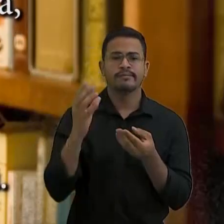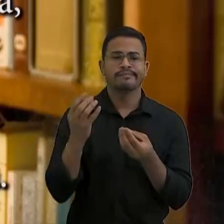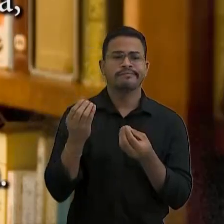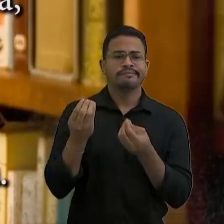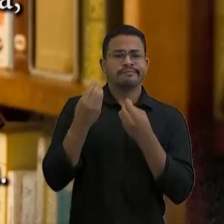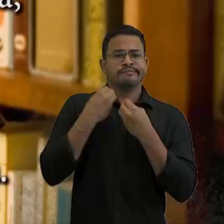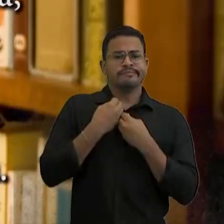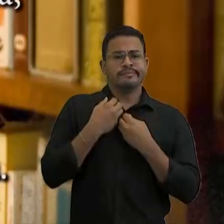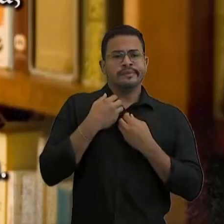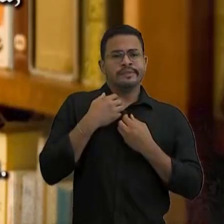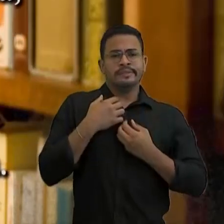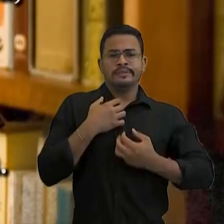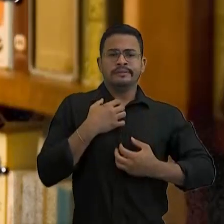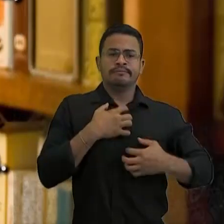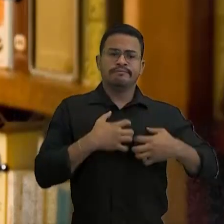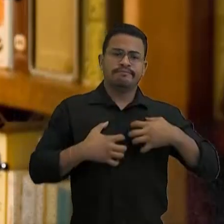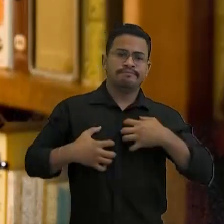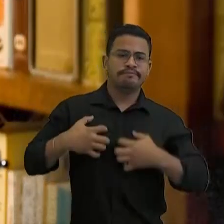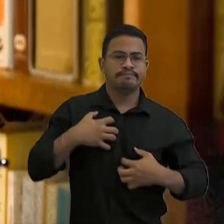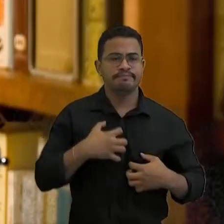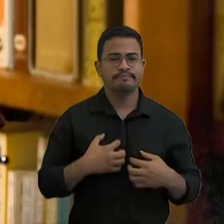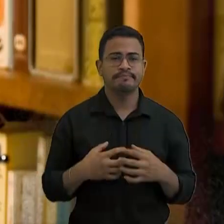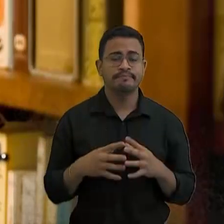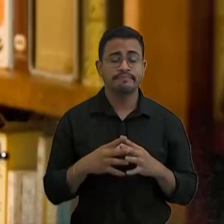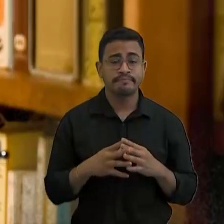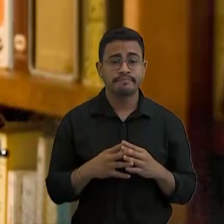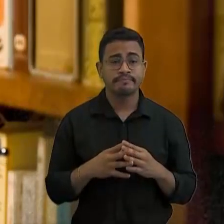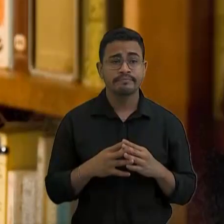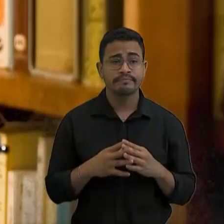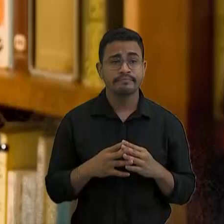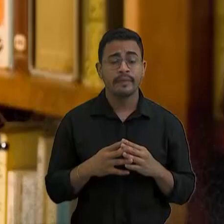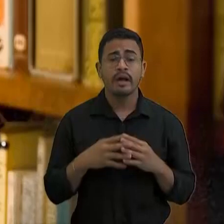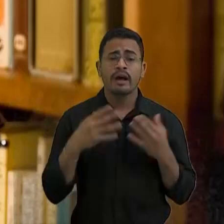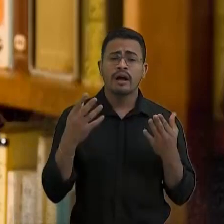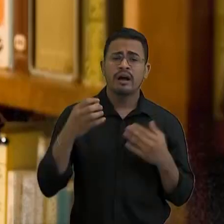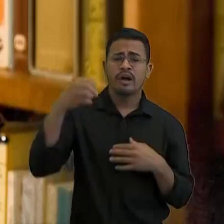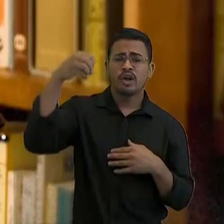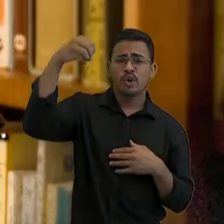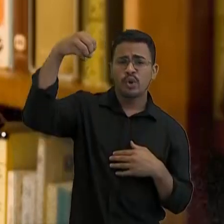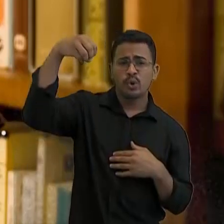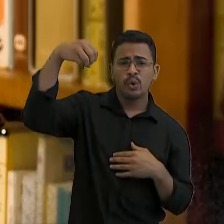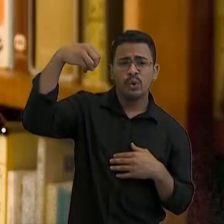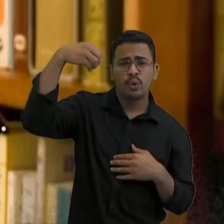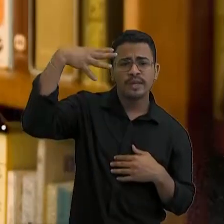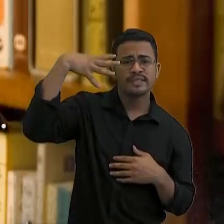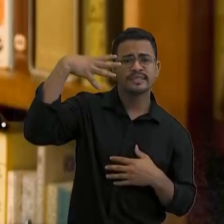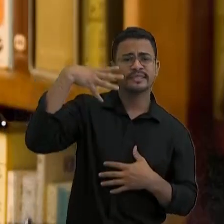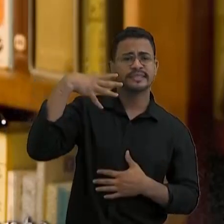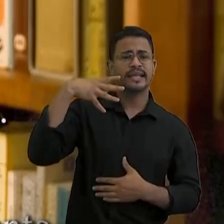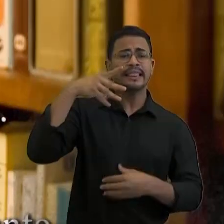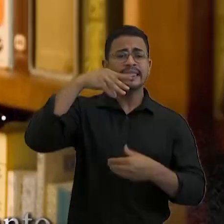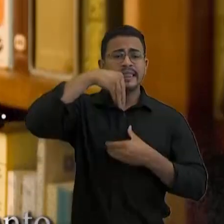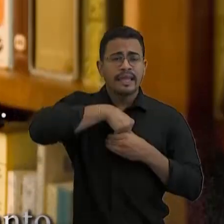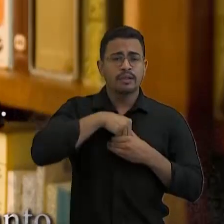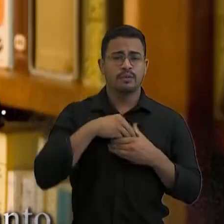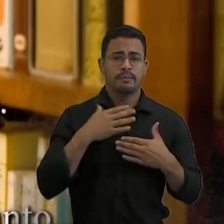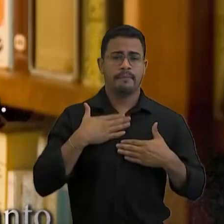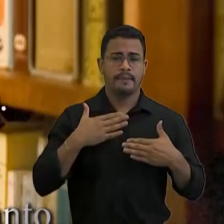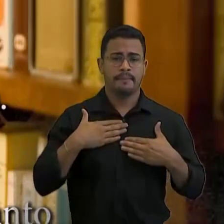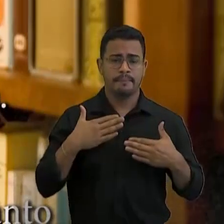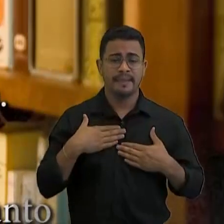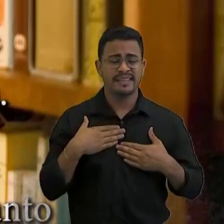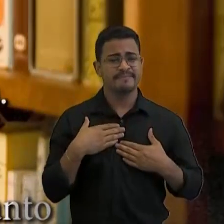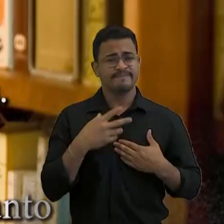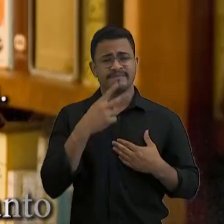alma aflita. Surge uma fraca luz em minha essência, e o forte amor